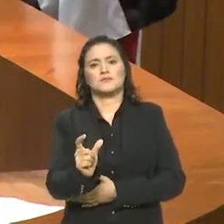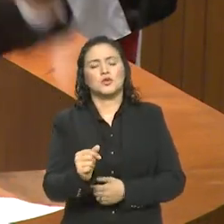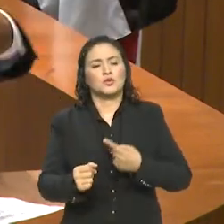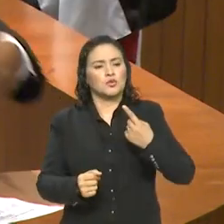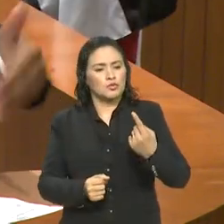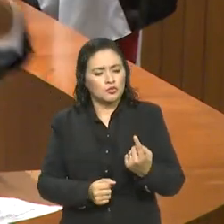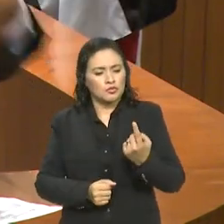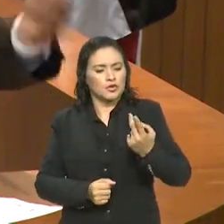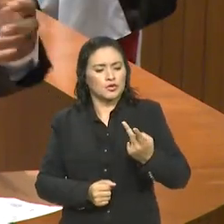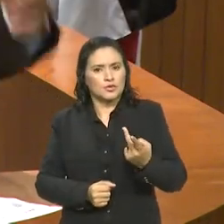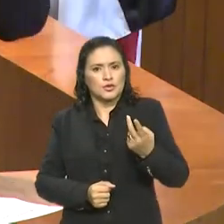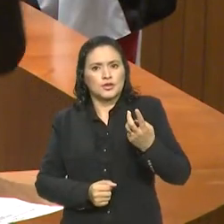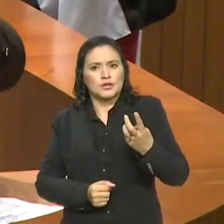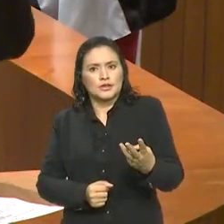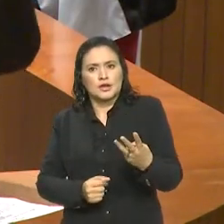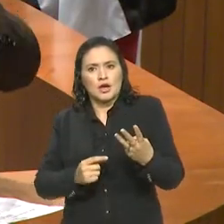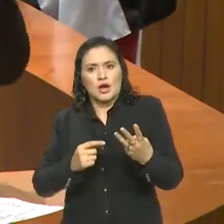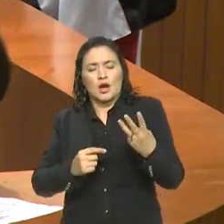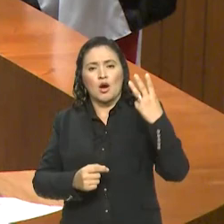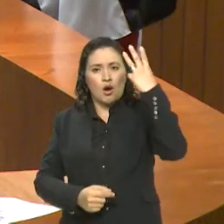três,